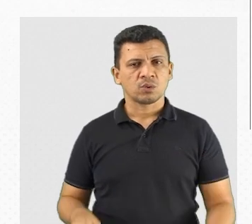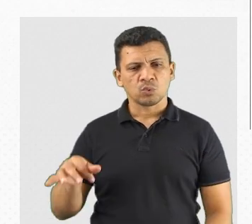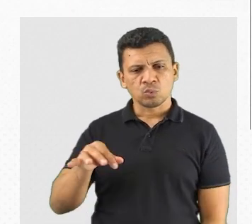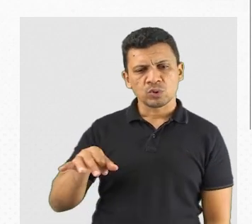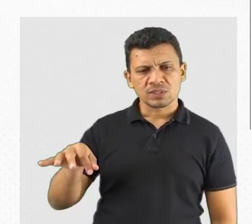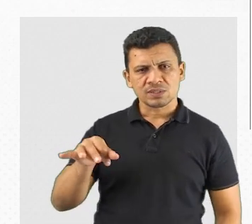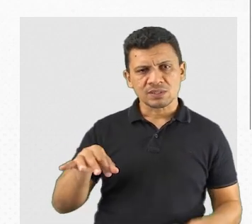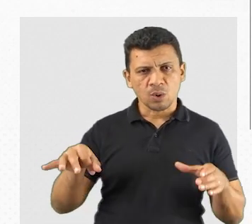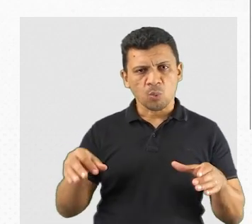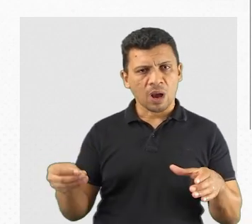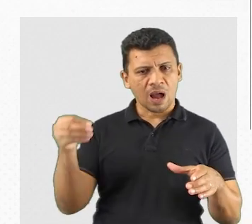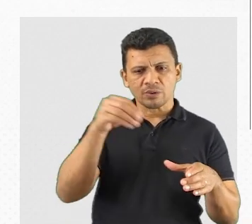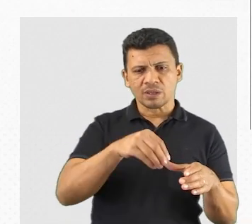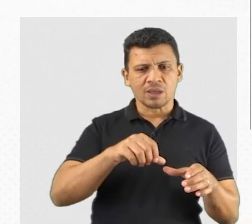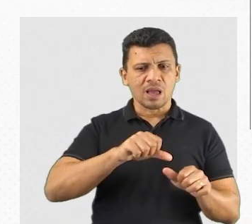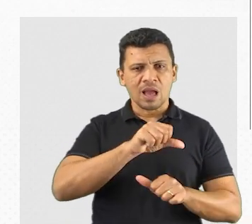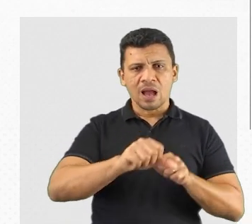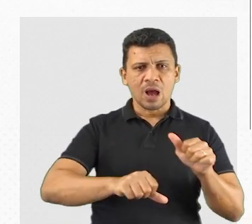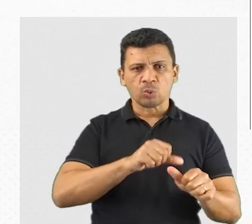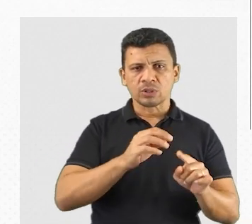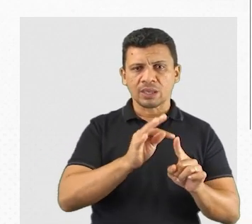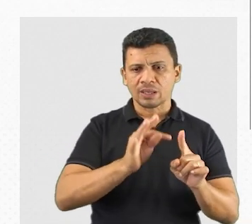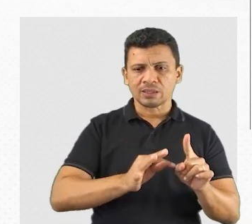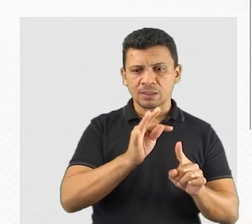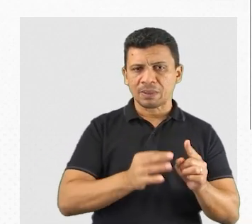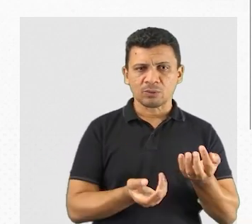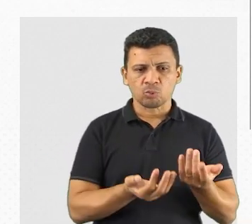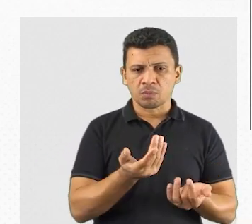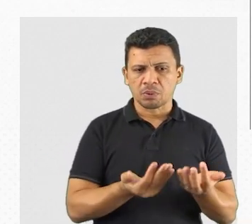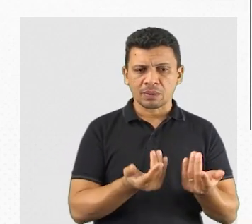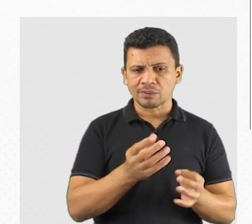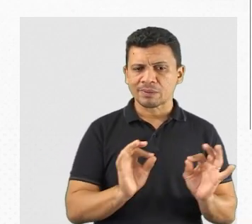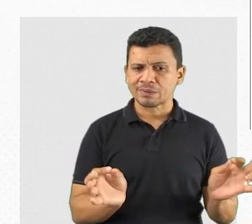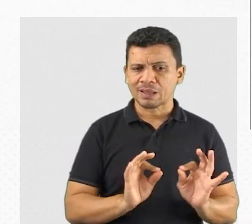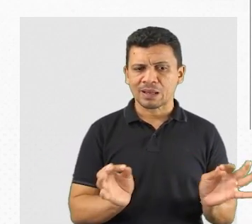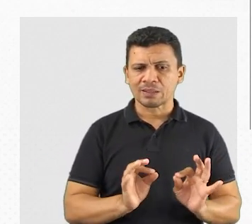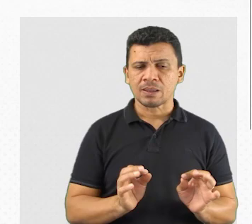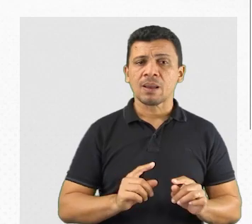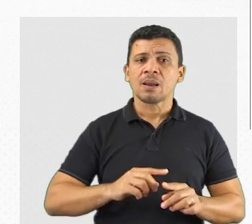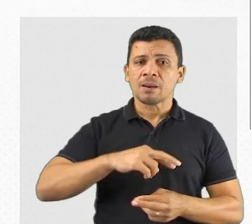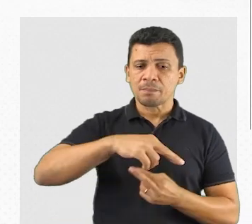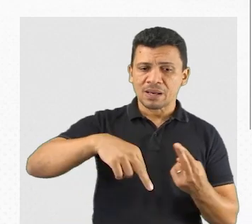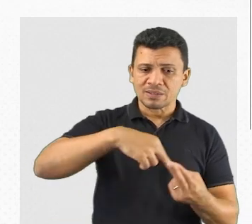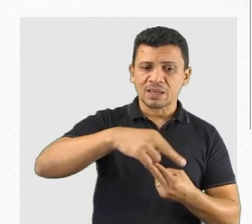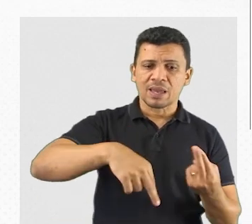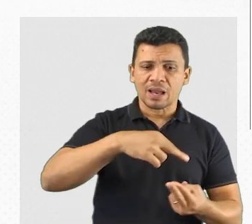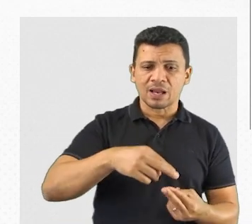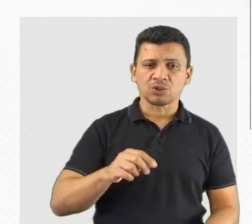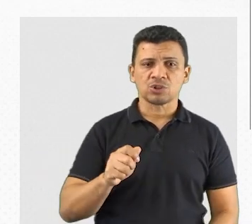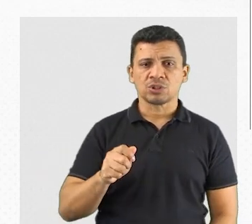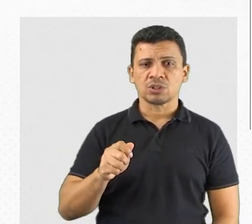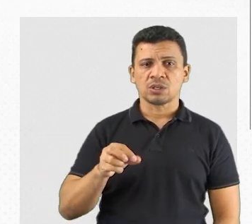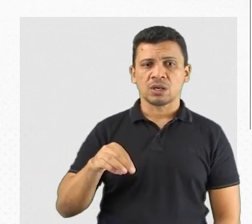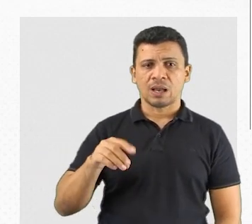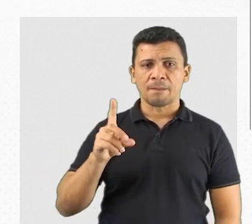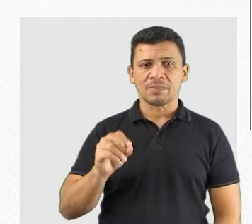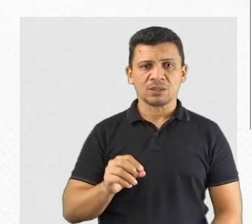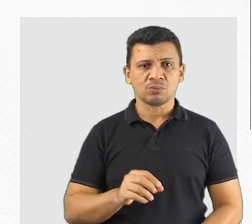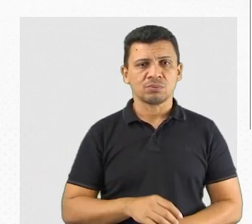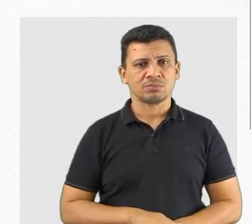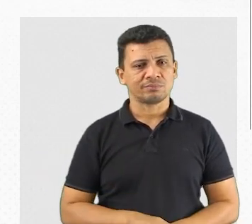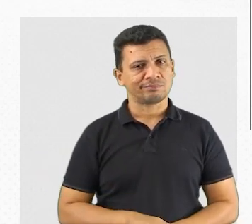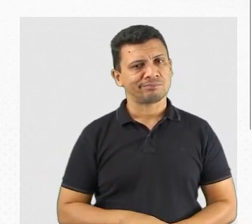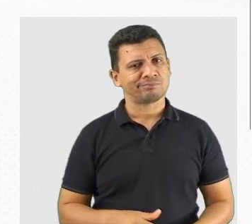O sal adicionado não altera a temperatura de ebulição da água, mas reage com os amidos. Pessoal, claro